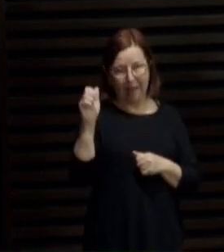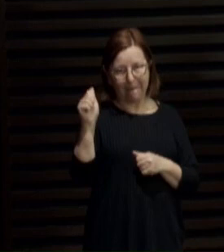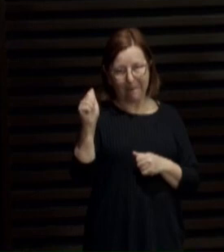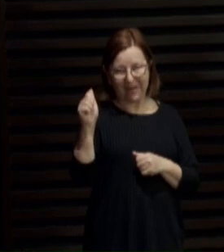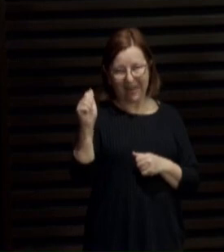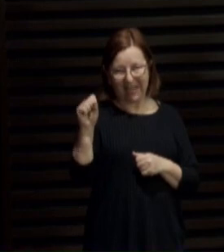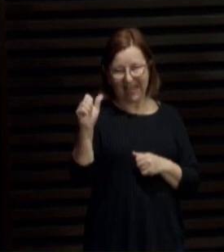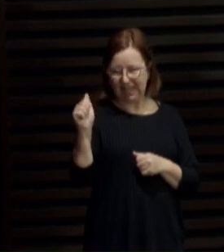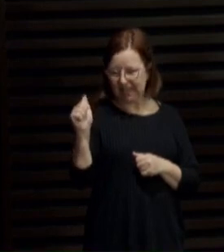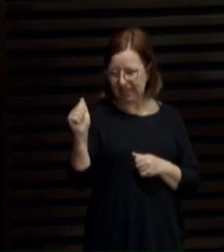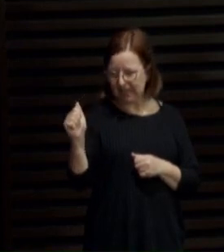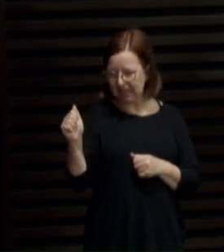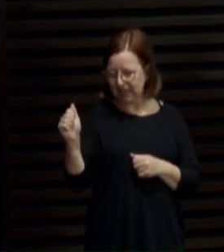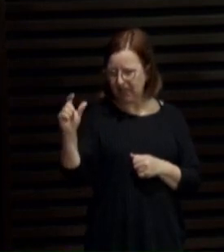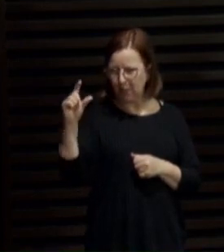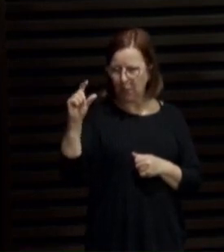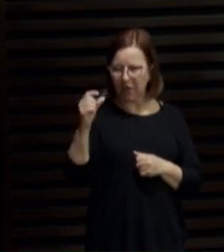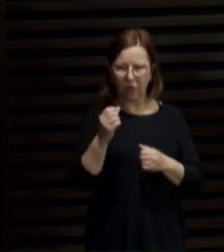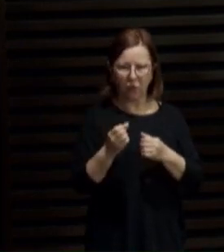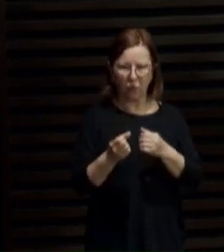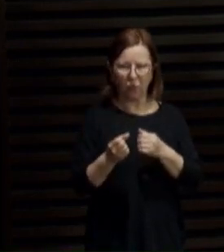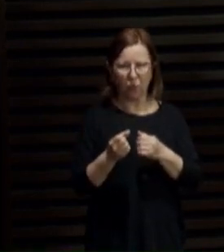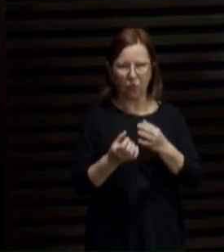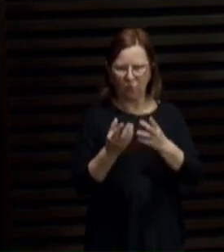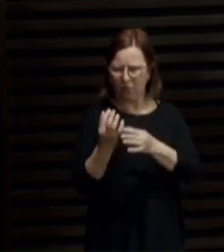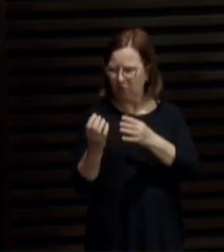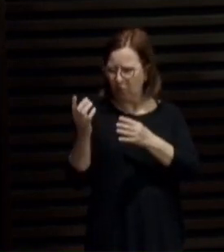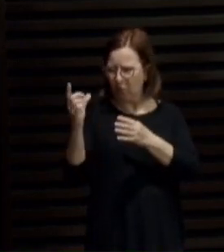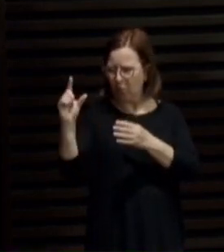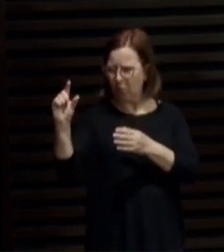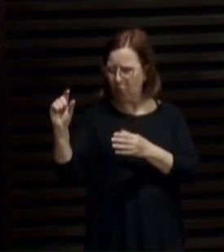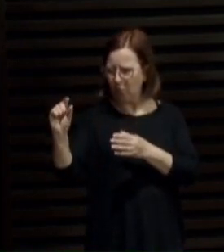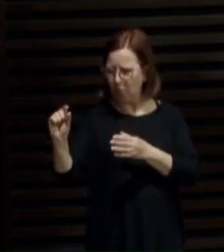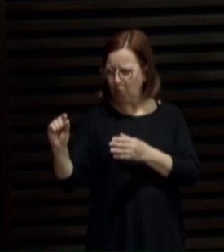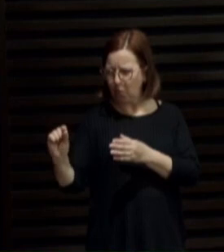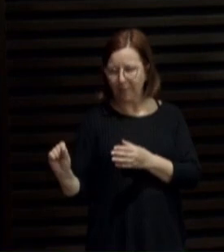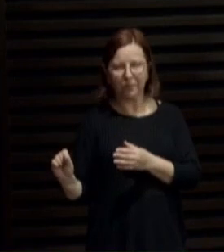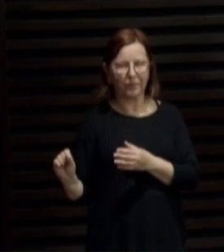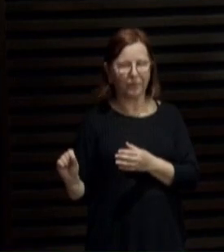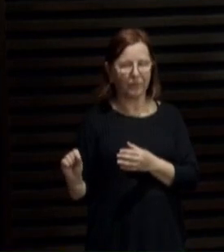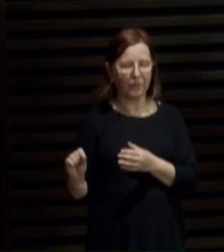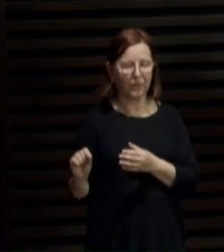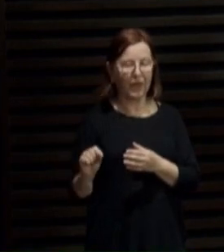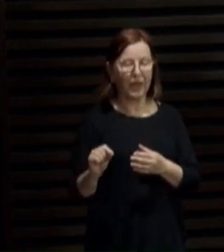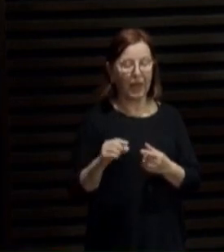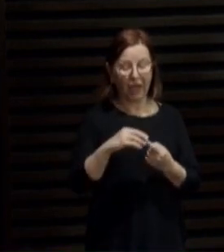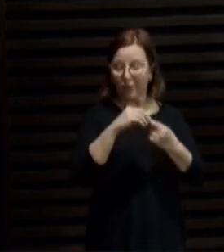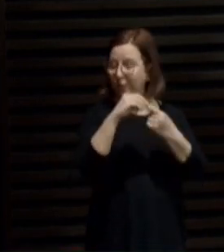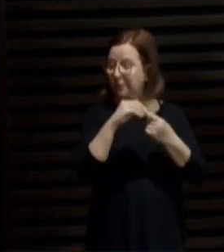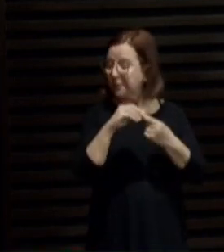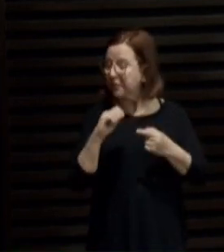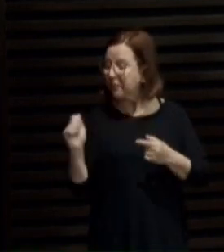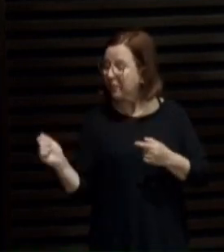braseiro foi apagando, estava virando um carvão. Aí ele foi lá com a tenaz e tornou